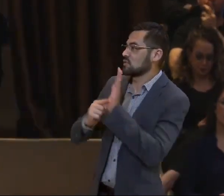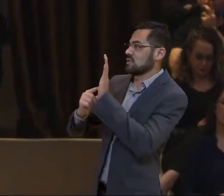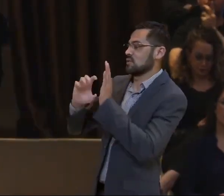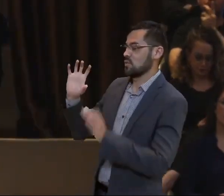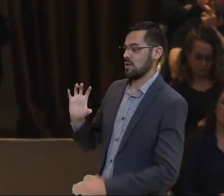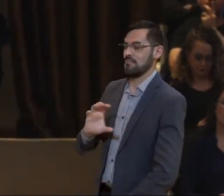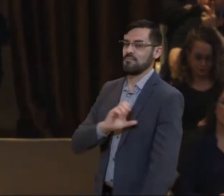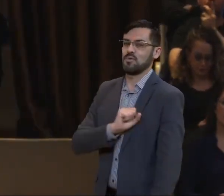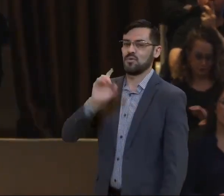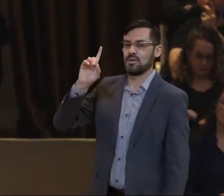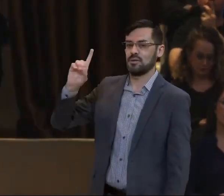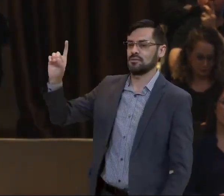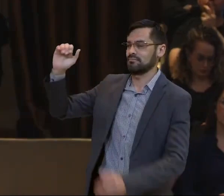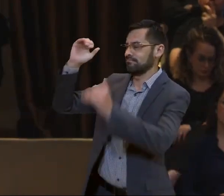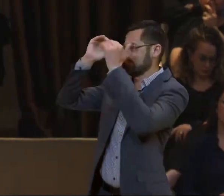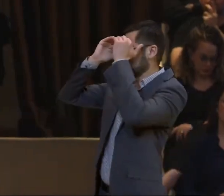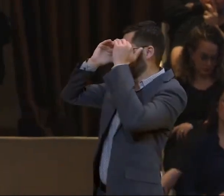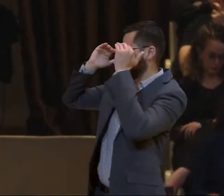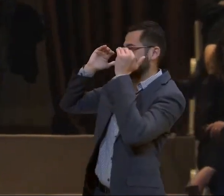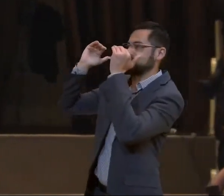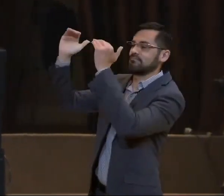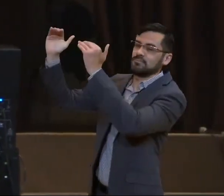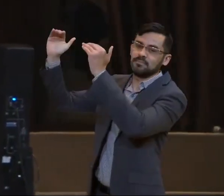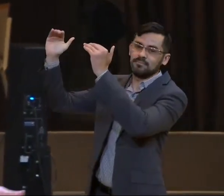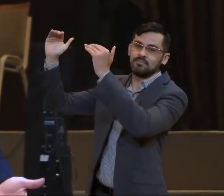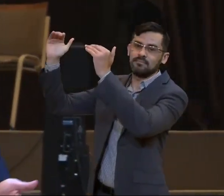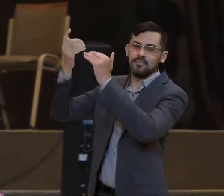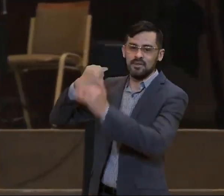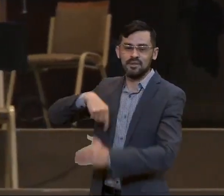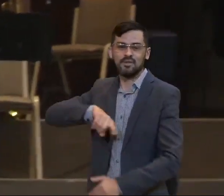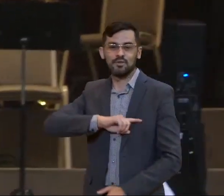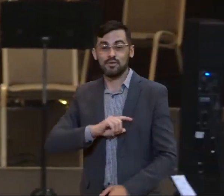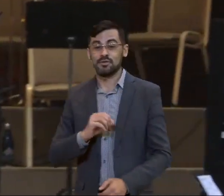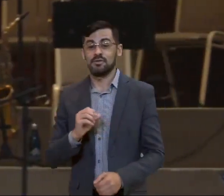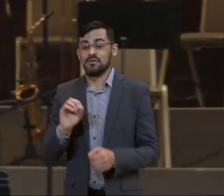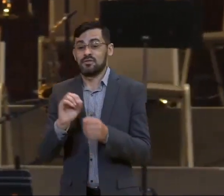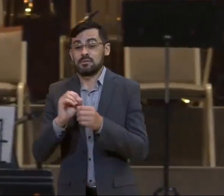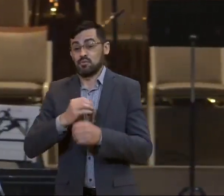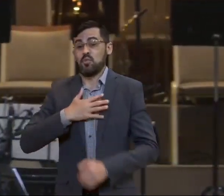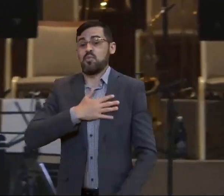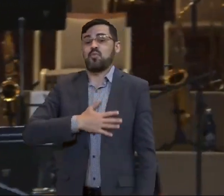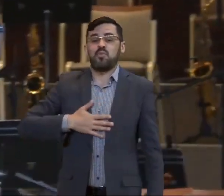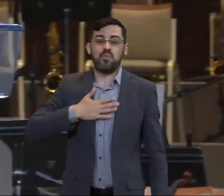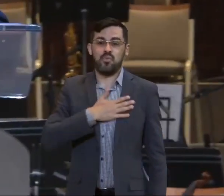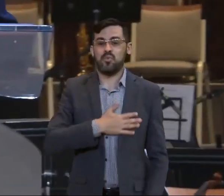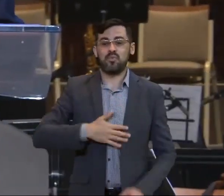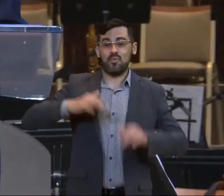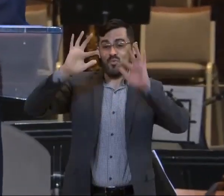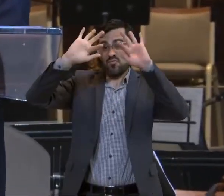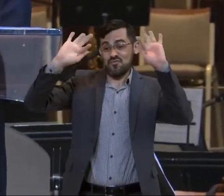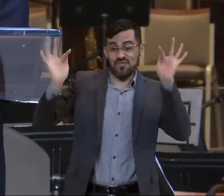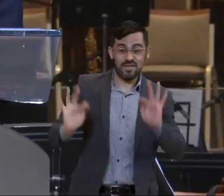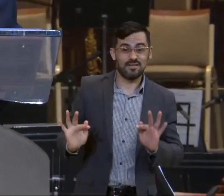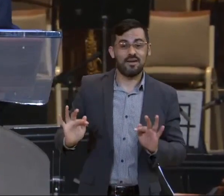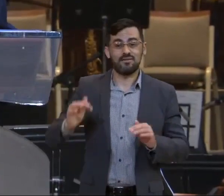com Ele, em devoção. E a gente faz isso com prazer, com alegria, com fé.